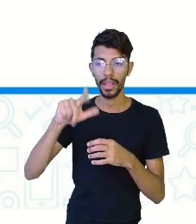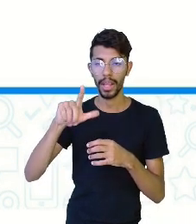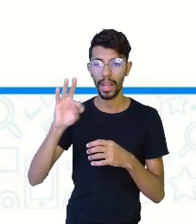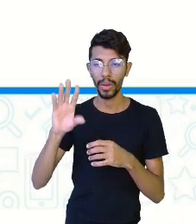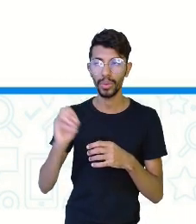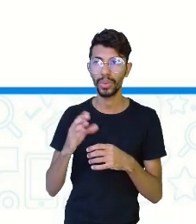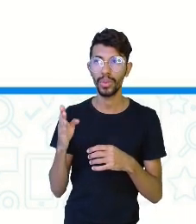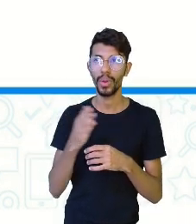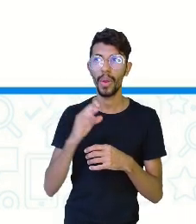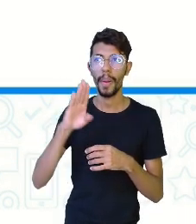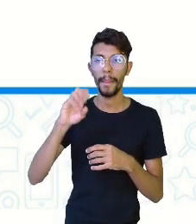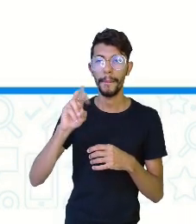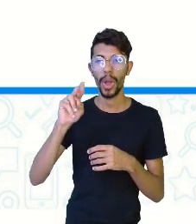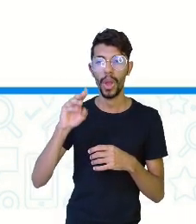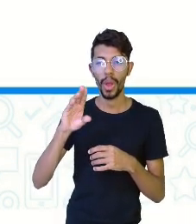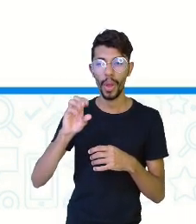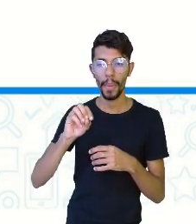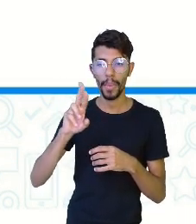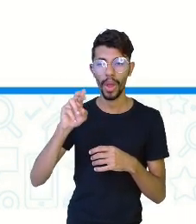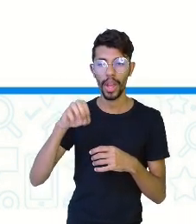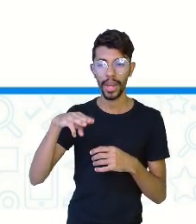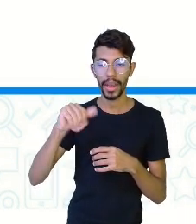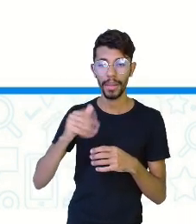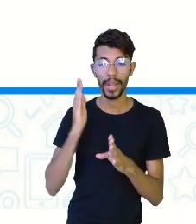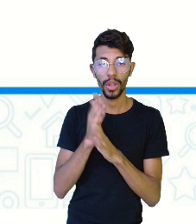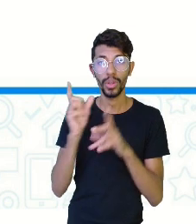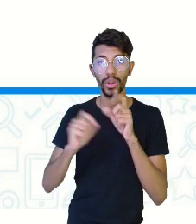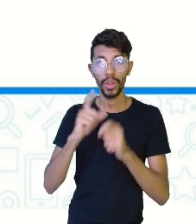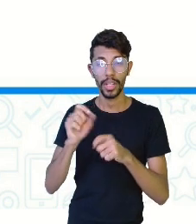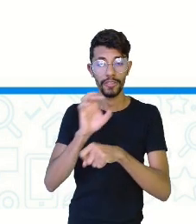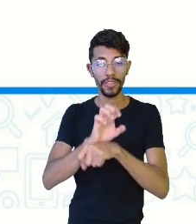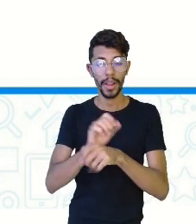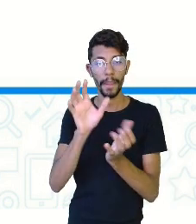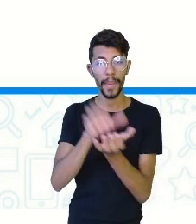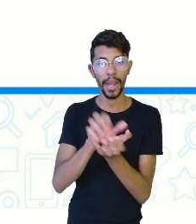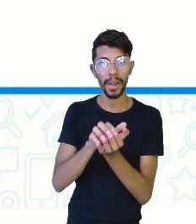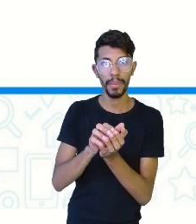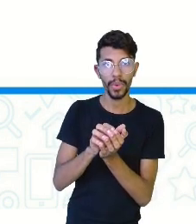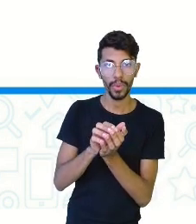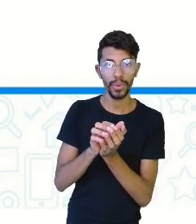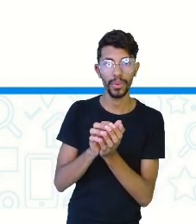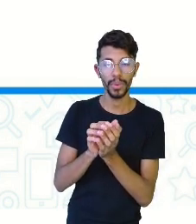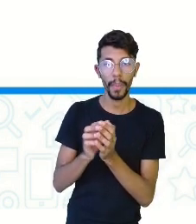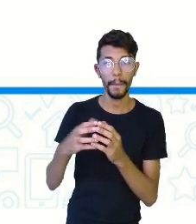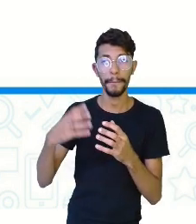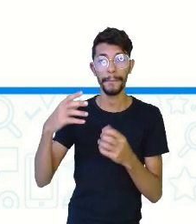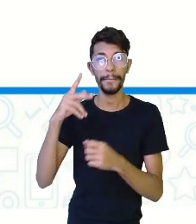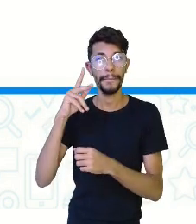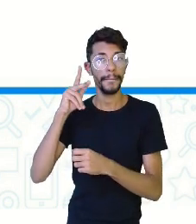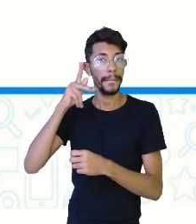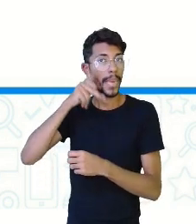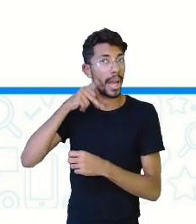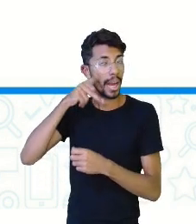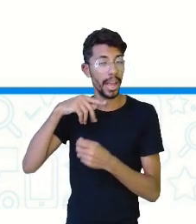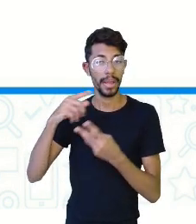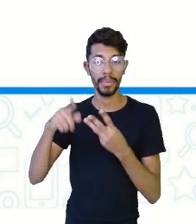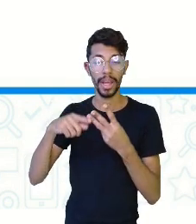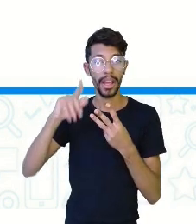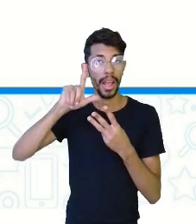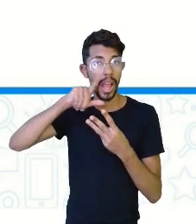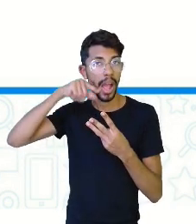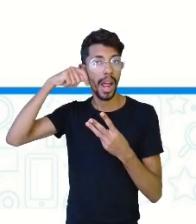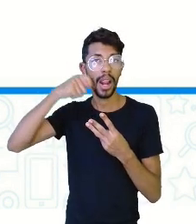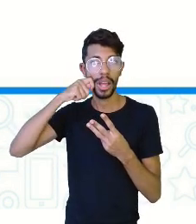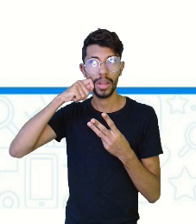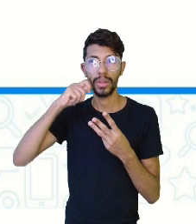Alagoas. Com altitudes de 800 a 1.000 metros, funciona como uma barreira. Fica atento a